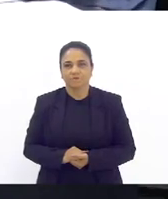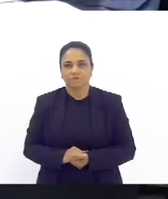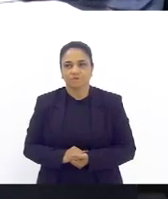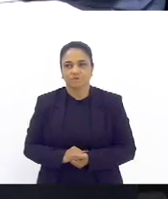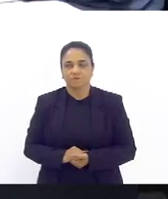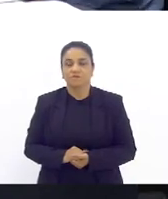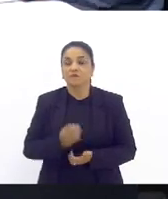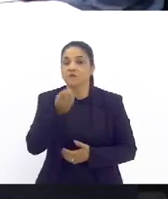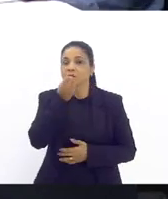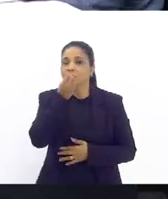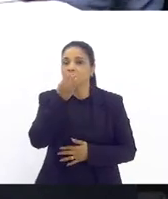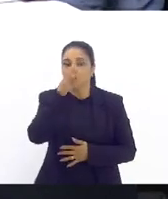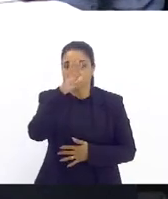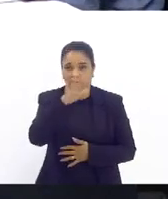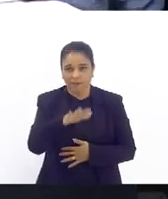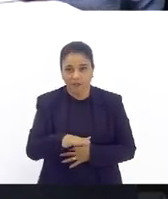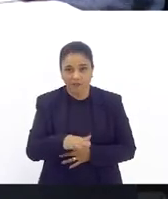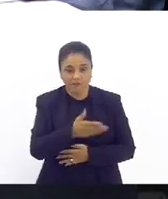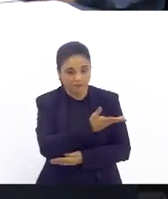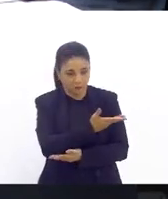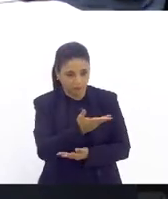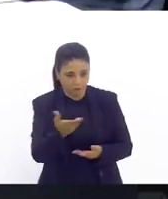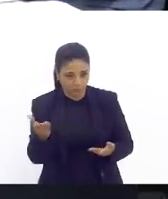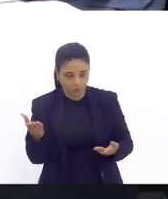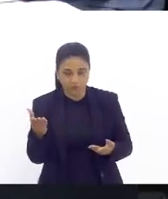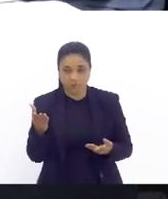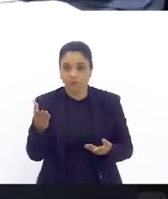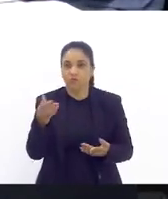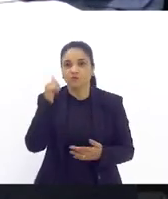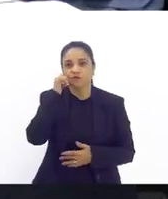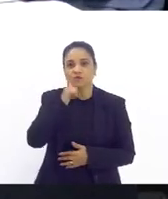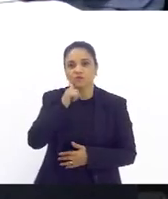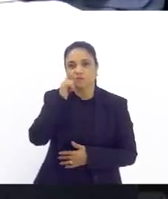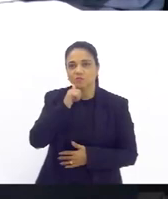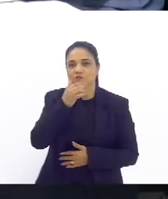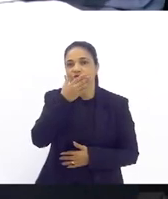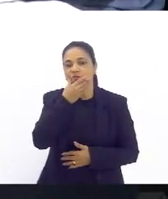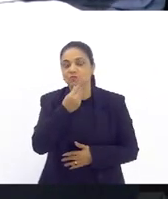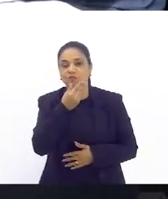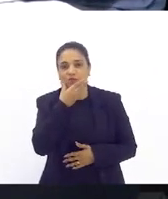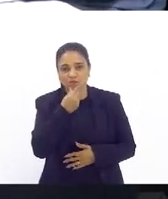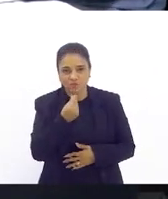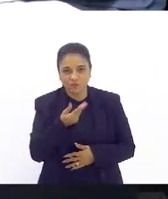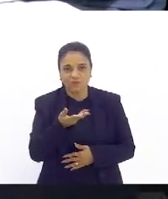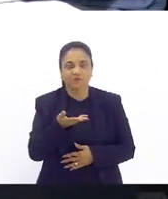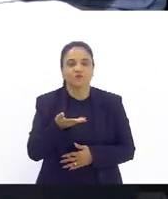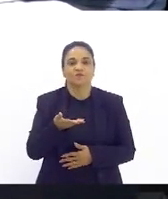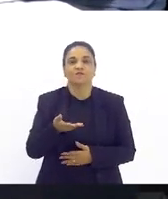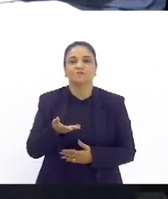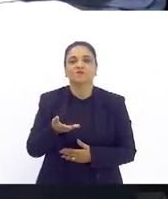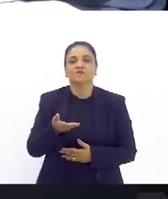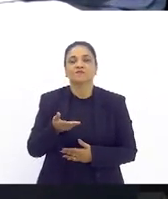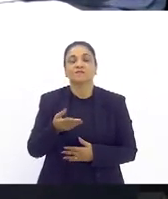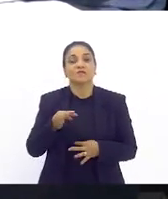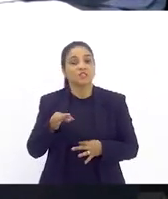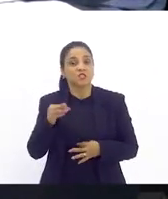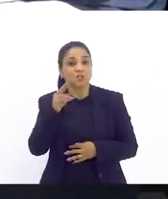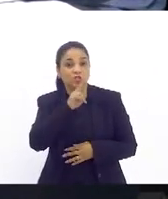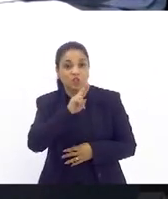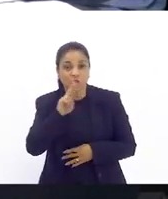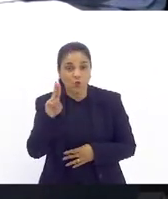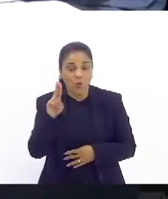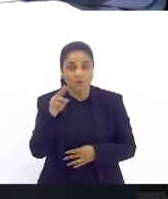Boa tarde a todas a todos todos e todos e em nome da de